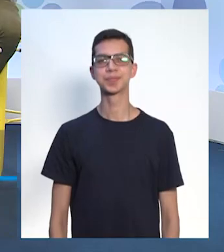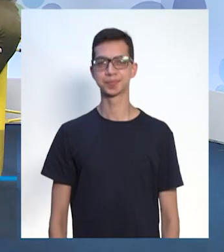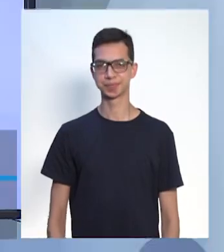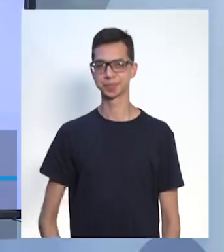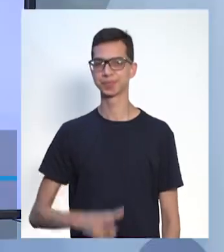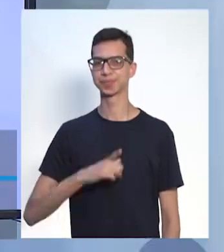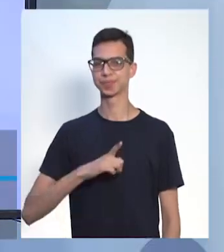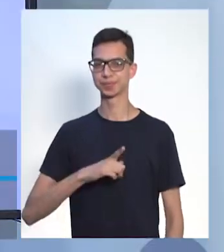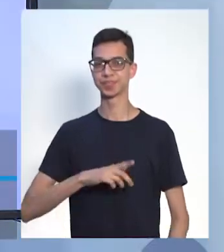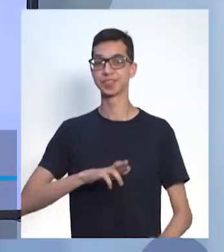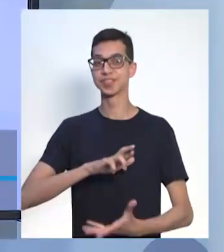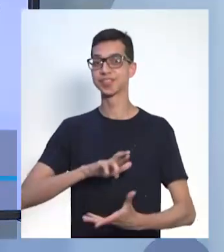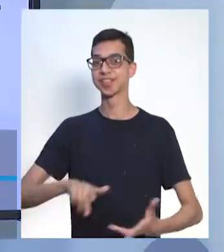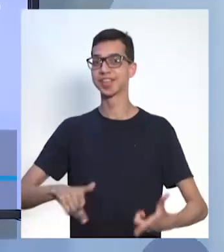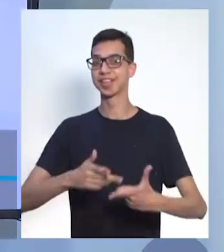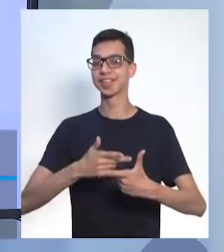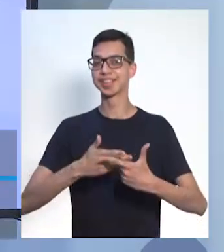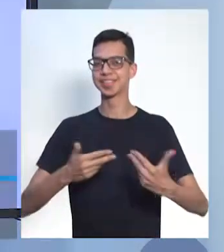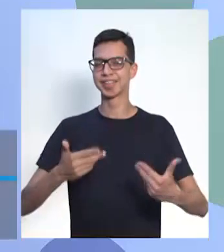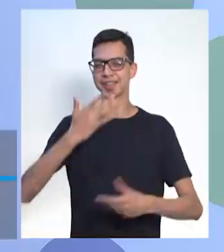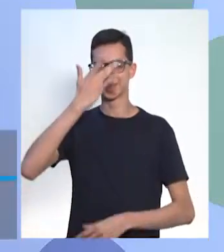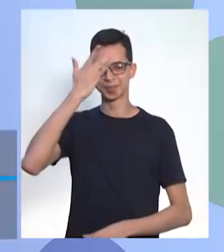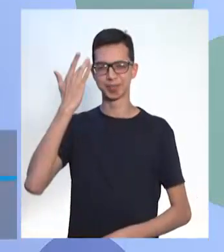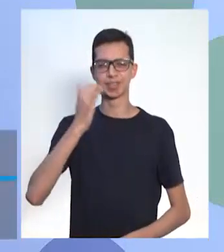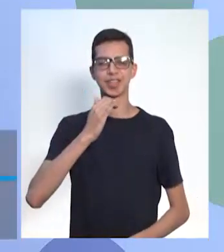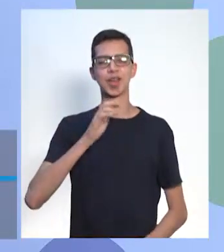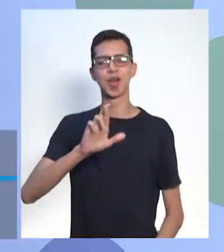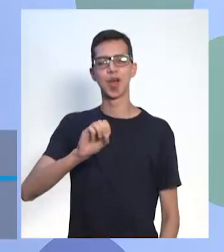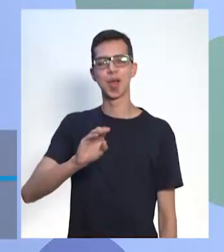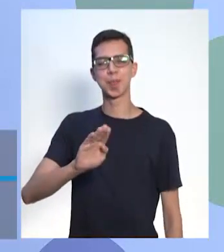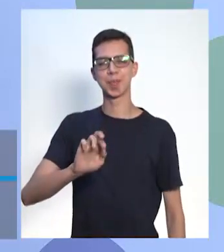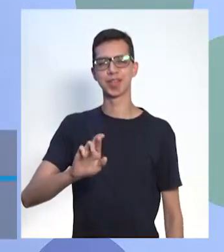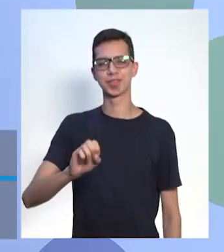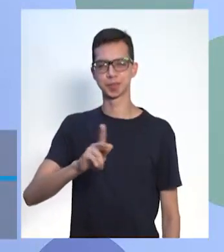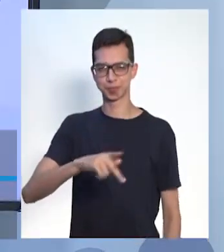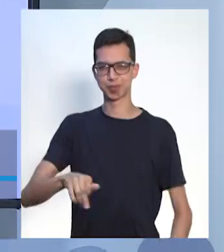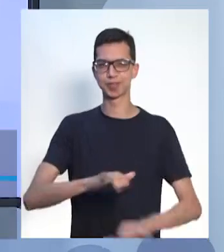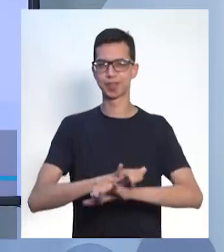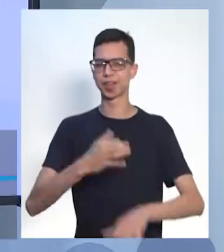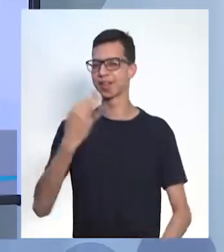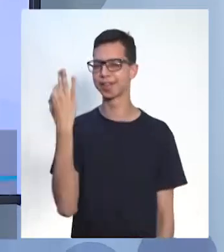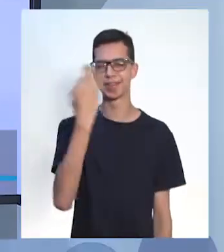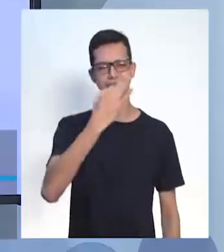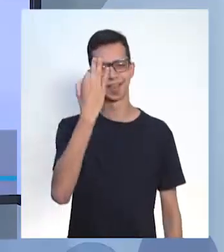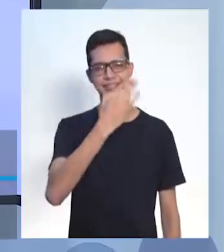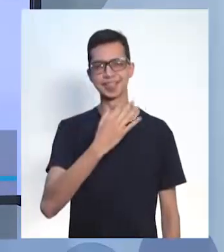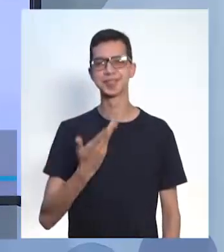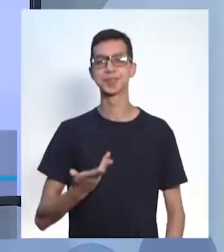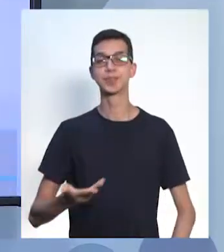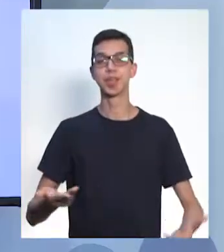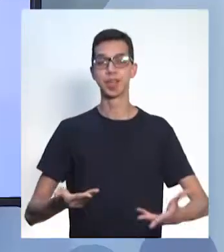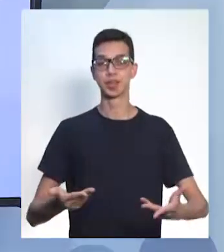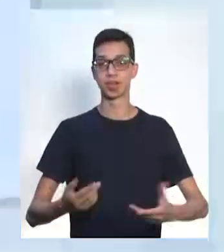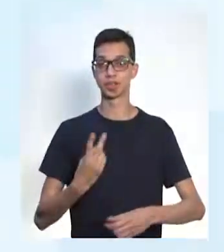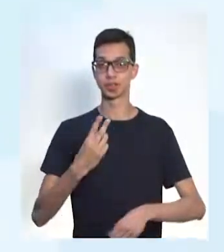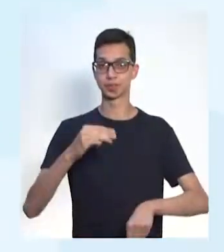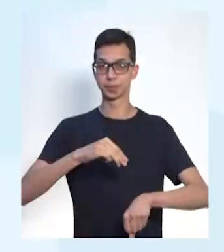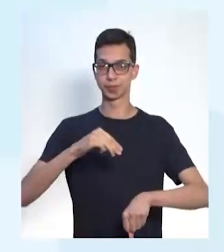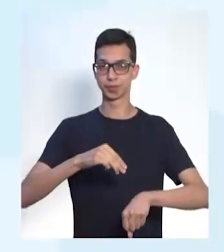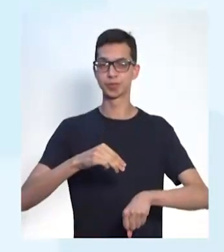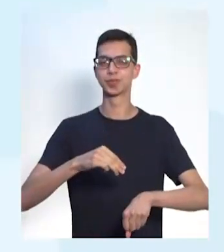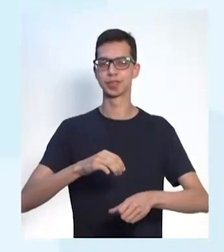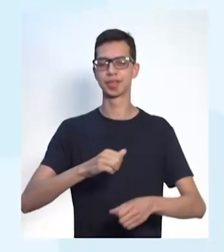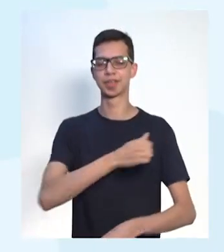ficou lindão, hein? O professor Roberto falou. Vamos pôr a primeira atividade na tela aí, então, para os alunos responderem. 2 minutinhos para responder